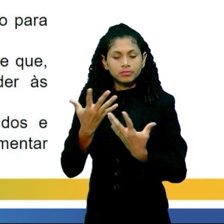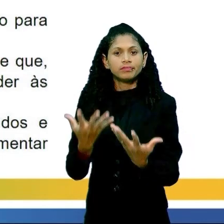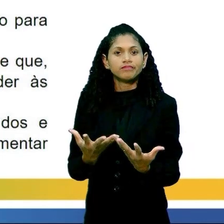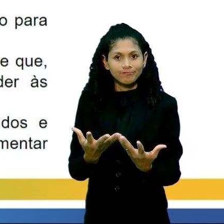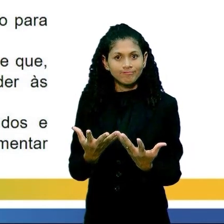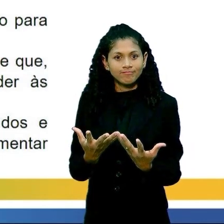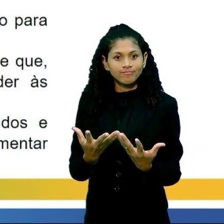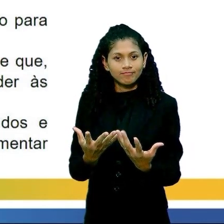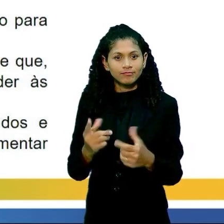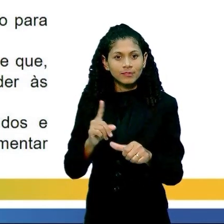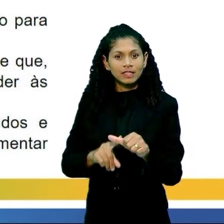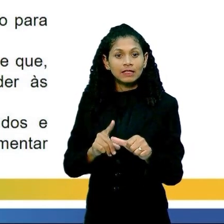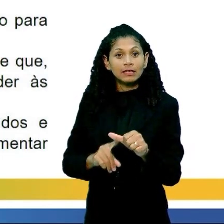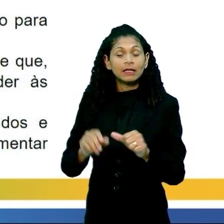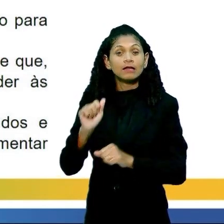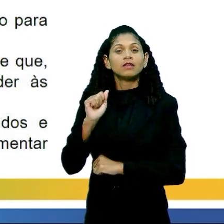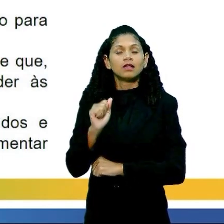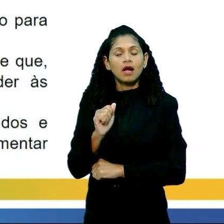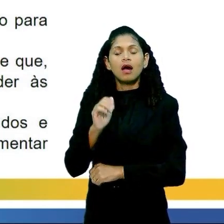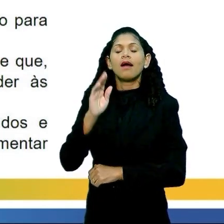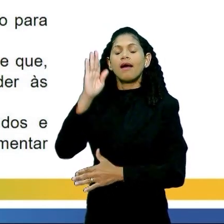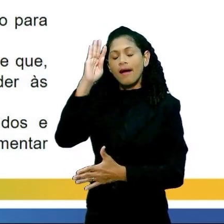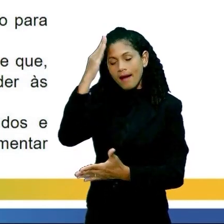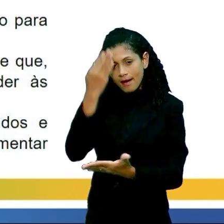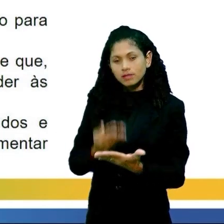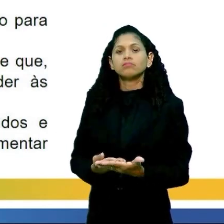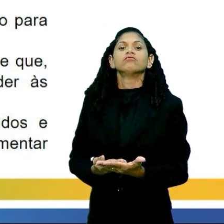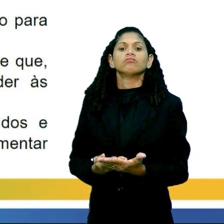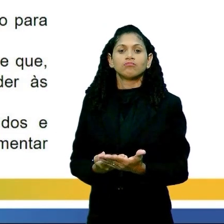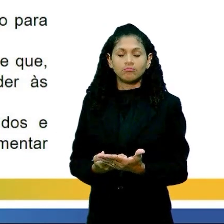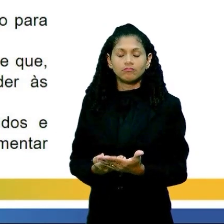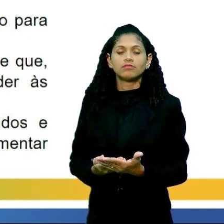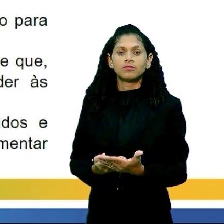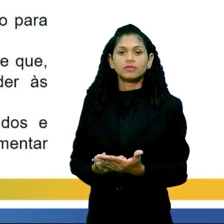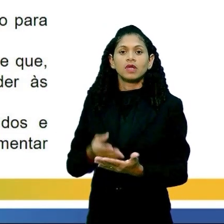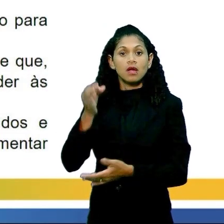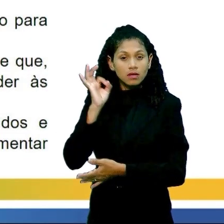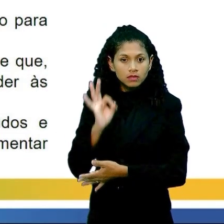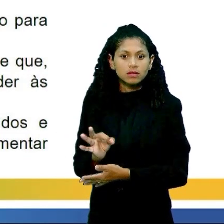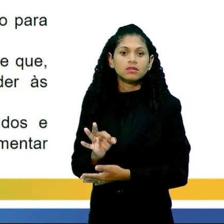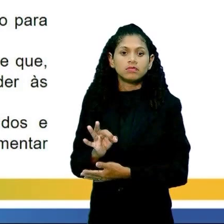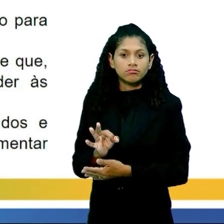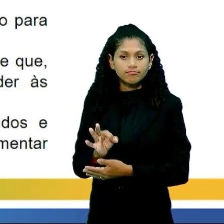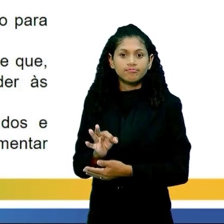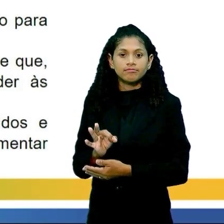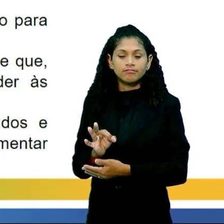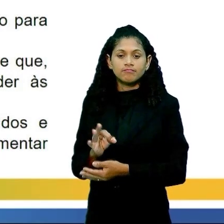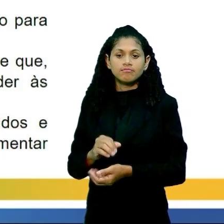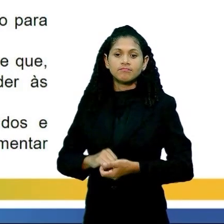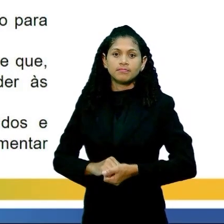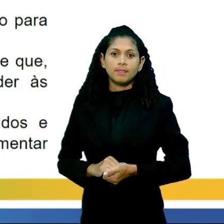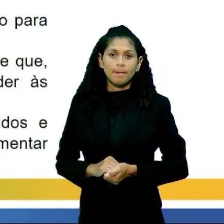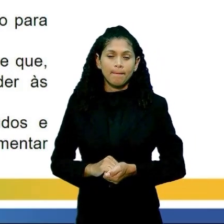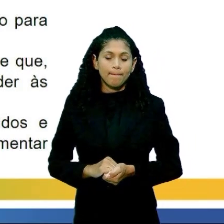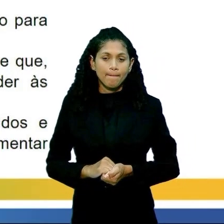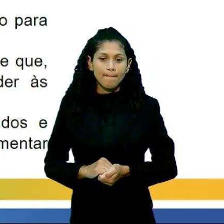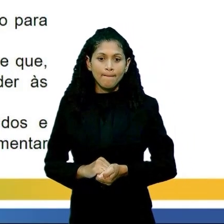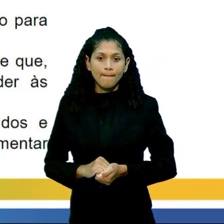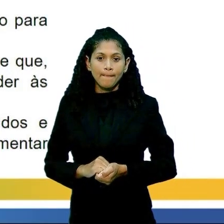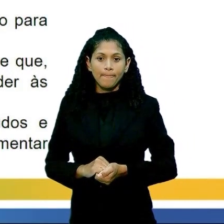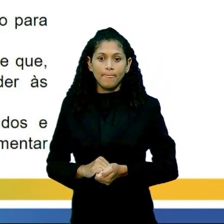A, ela gabarita. O jogo possibilita a participação de crianças de diferentes idades e níveis de habilidade motora, o que promove